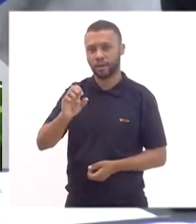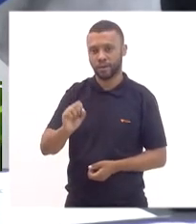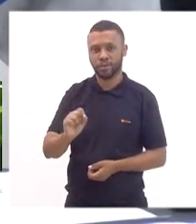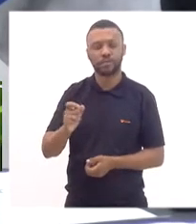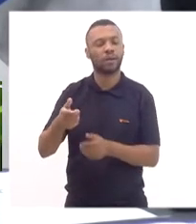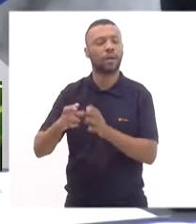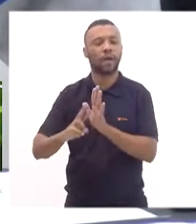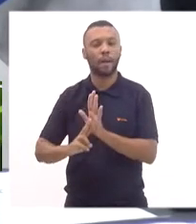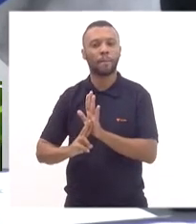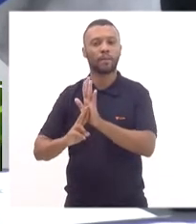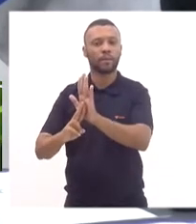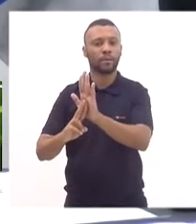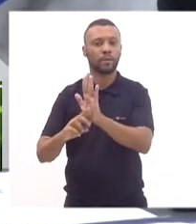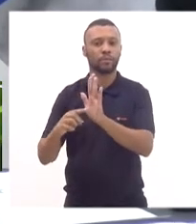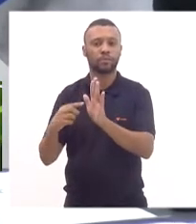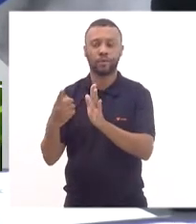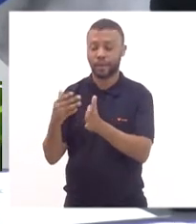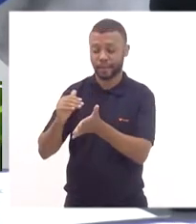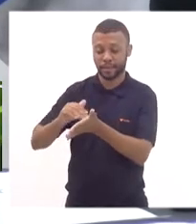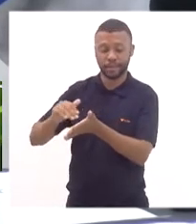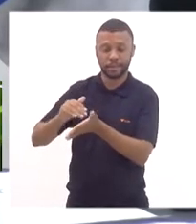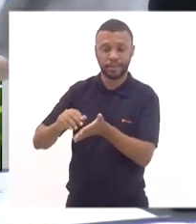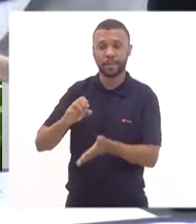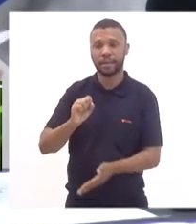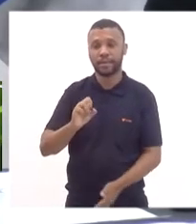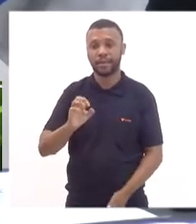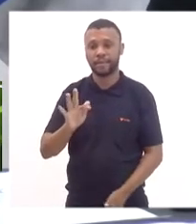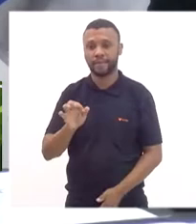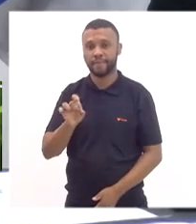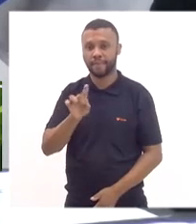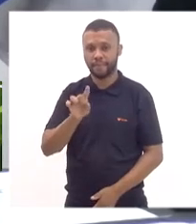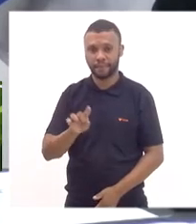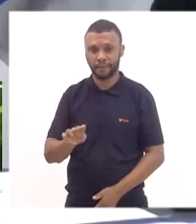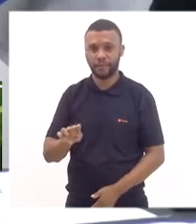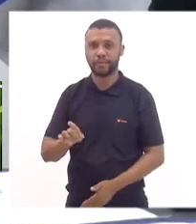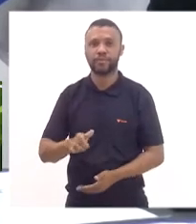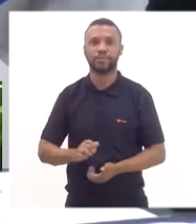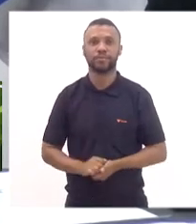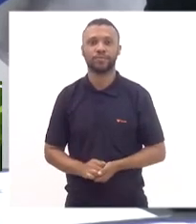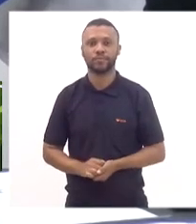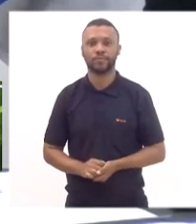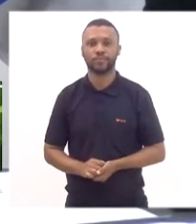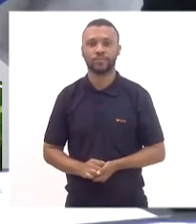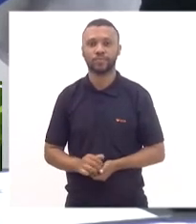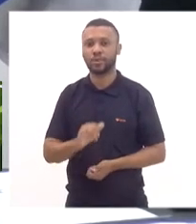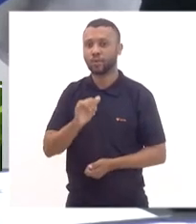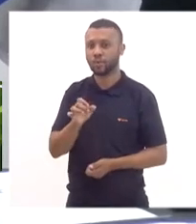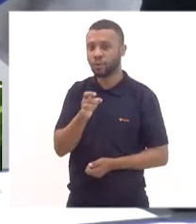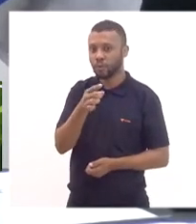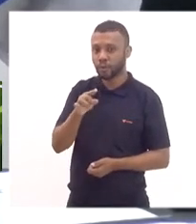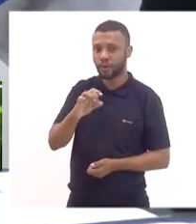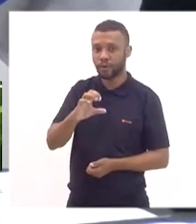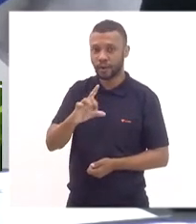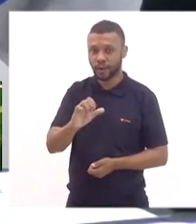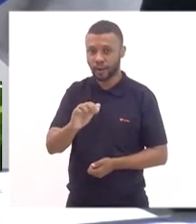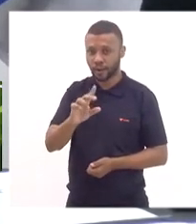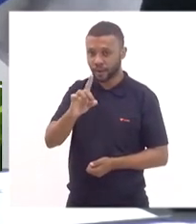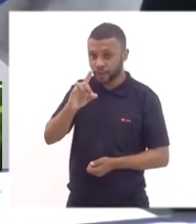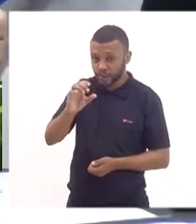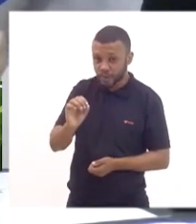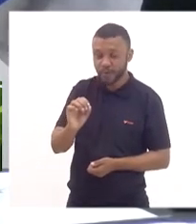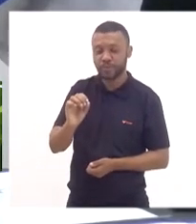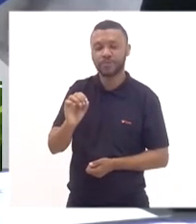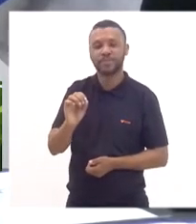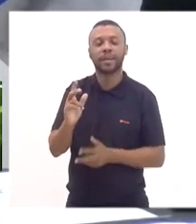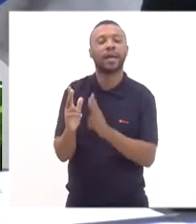representando a nossa Cefaz, auditor fiscal. O João Cláudio, também da Cefaz, auditor